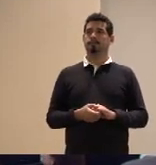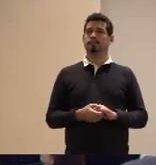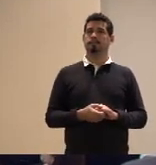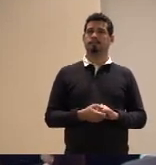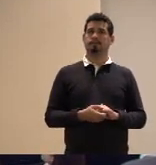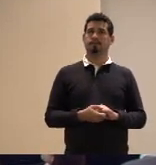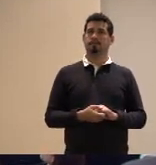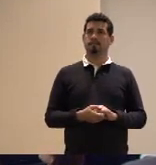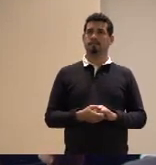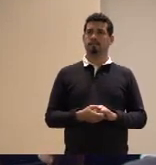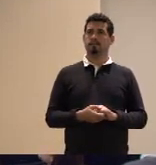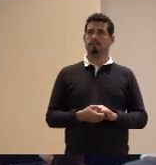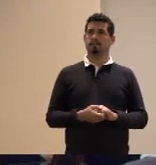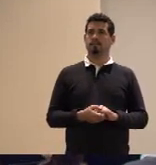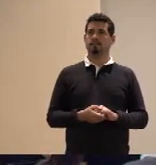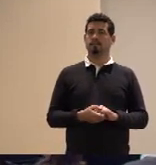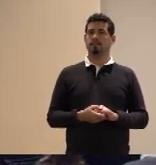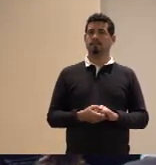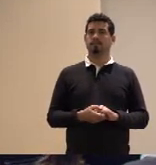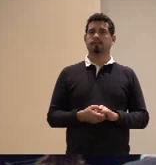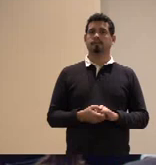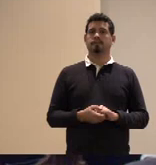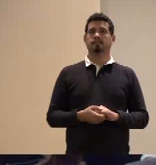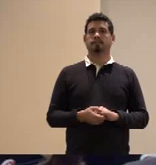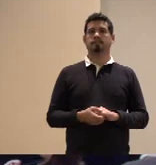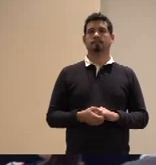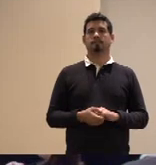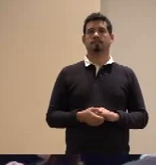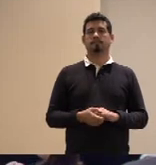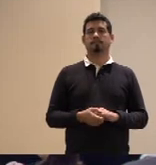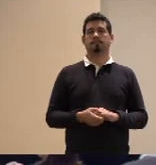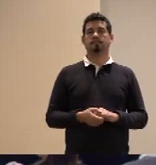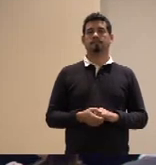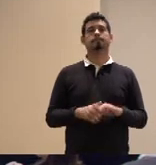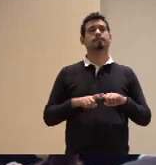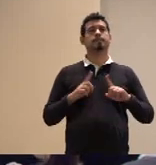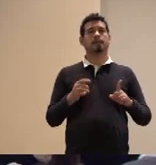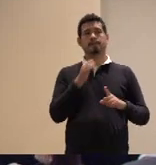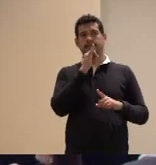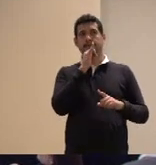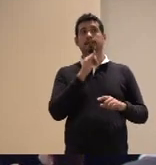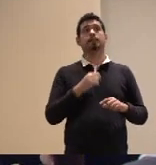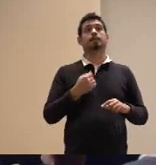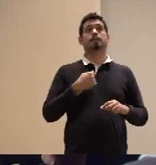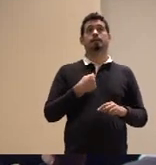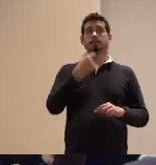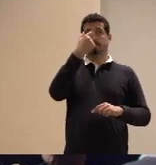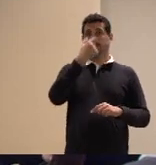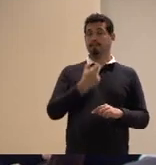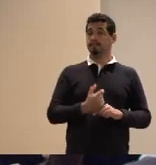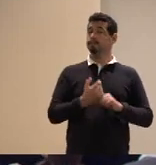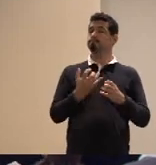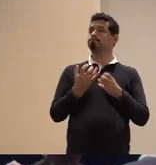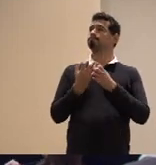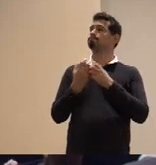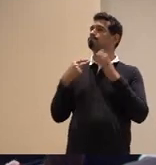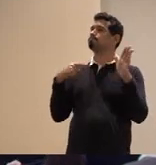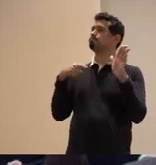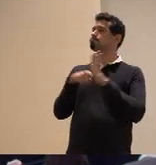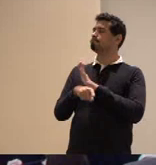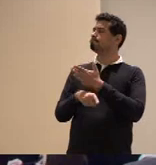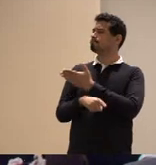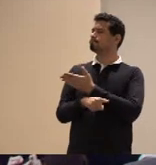minhas professoras não me conheceram com cabelo cacheado, mas esse é o meu natural. Então, o que eu queria perguntar para vocês,